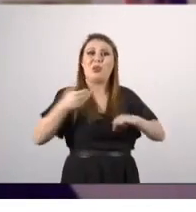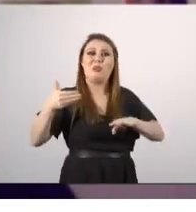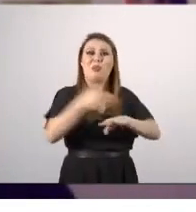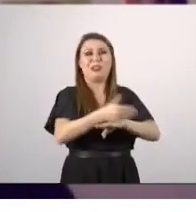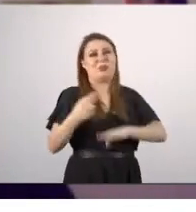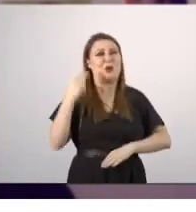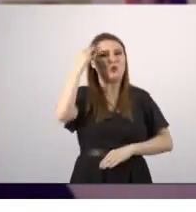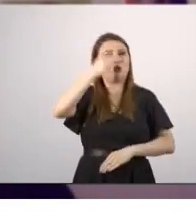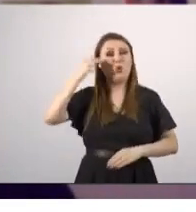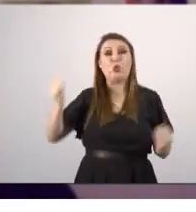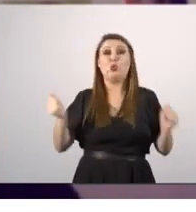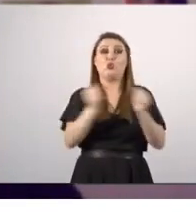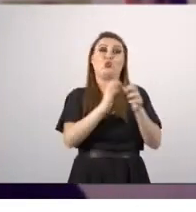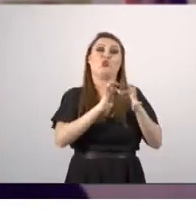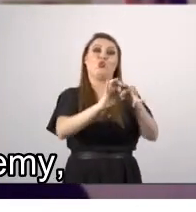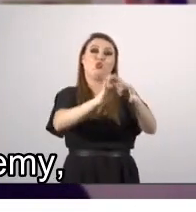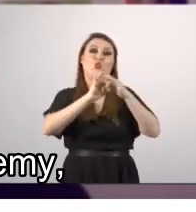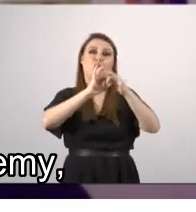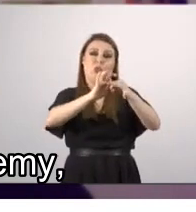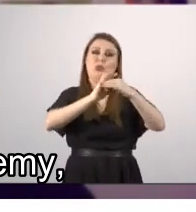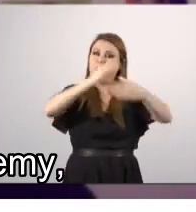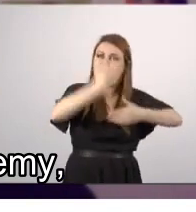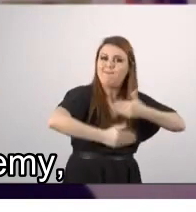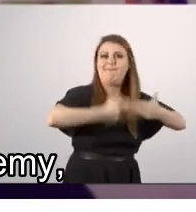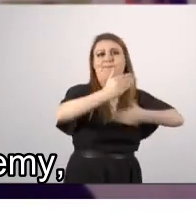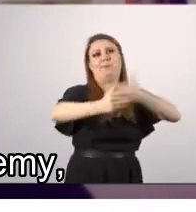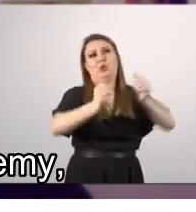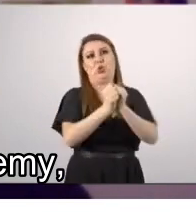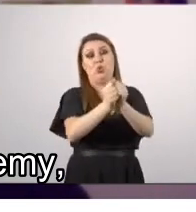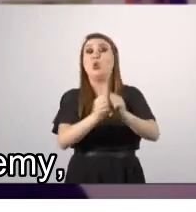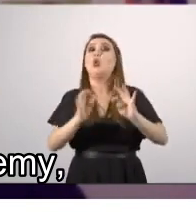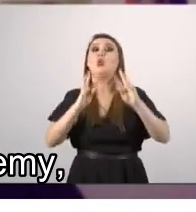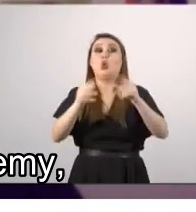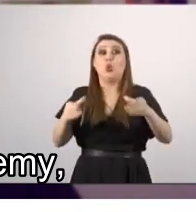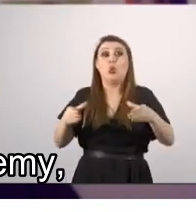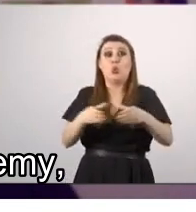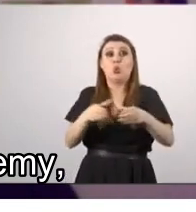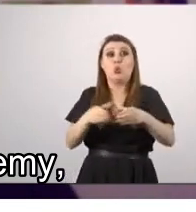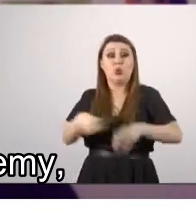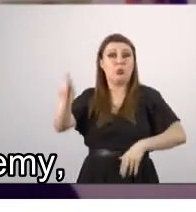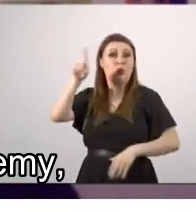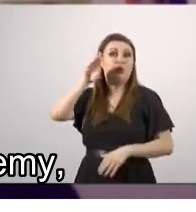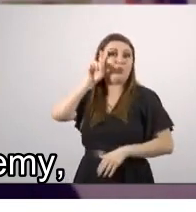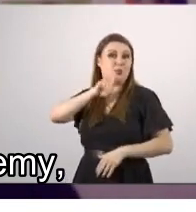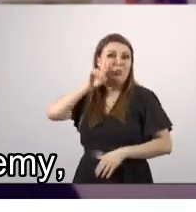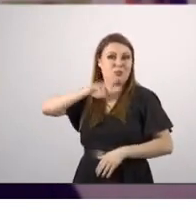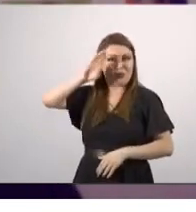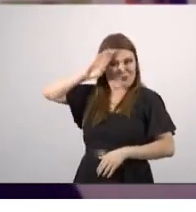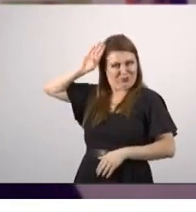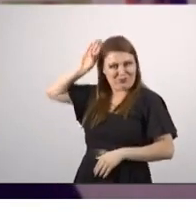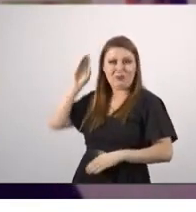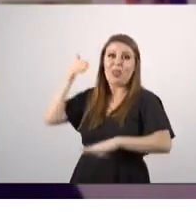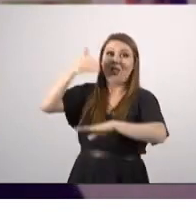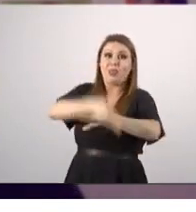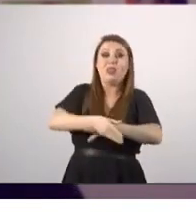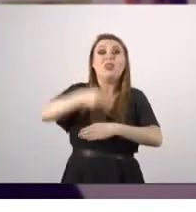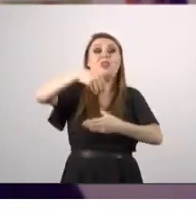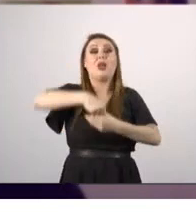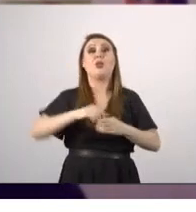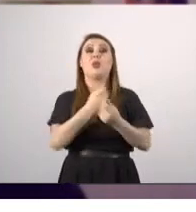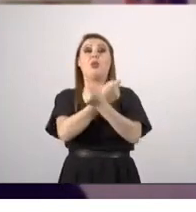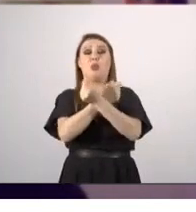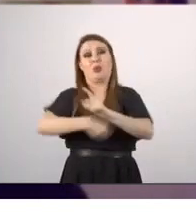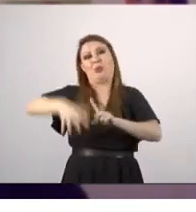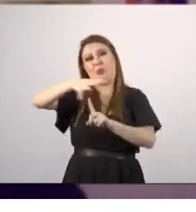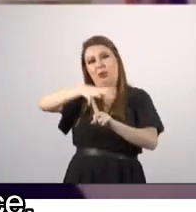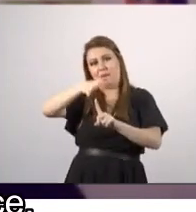construir conosco esse projeto, a toda a equipe do American Academy, que atua na PUC Paraná, que não mede esforços